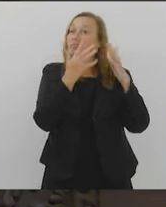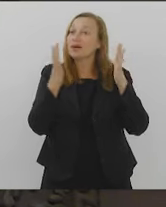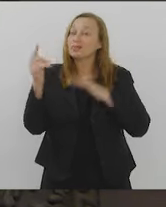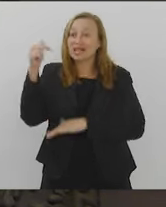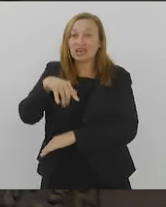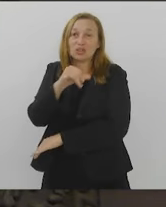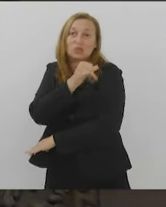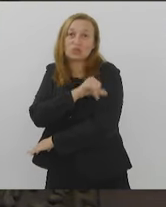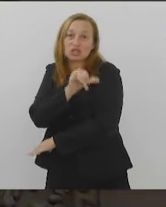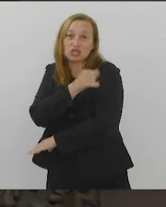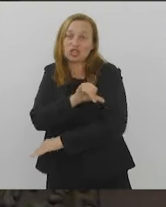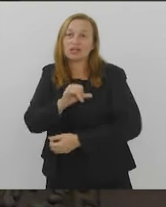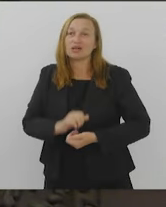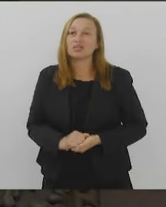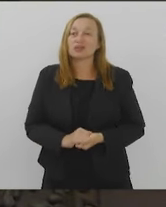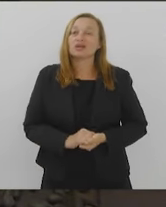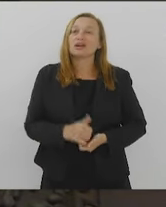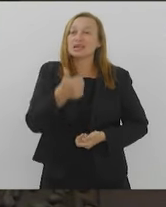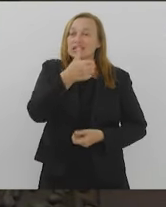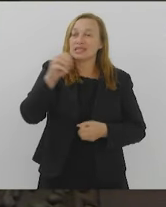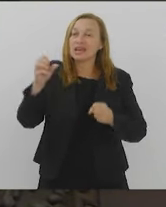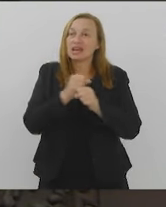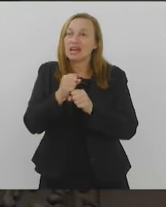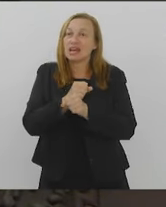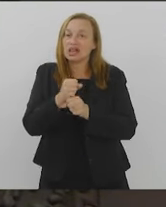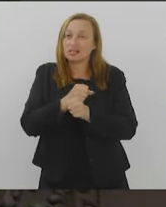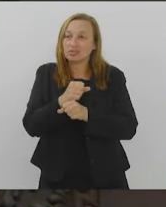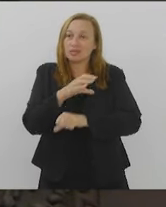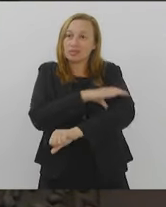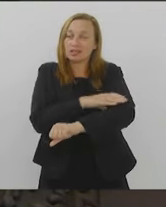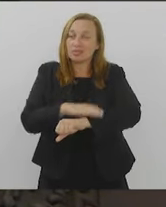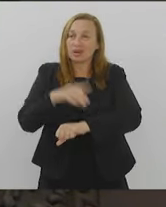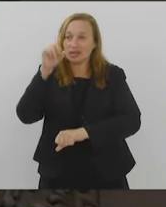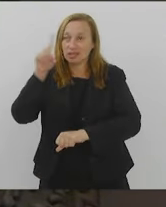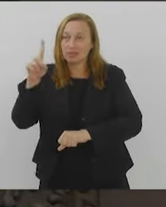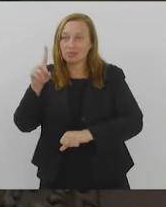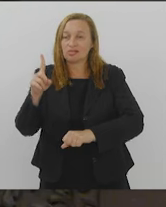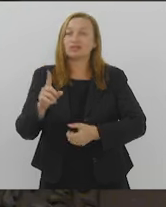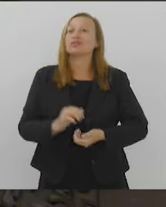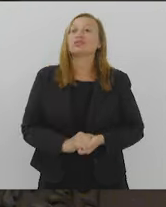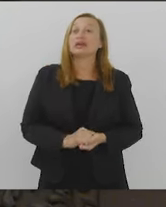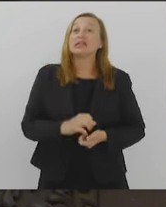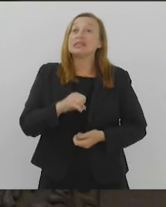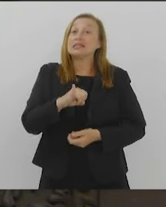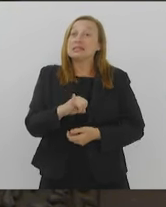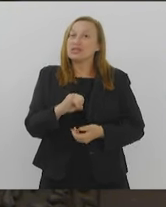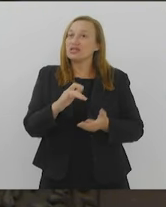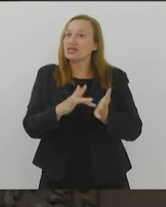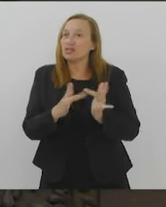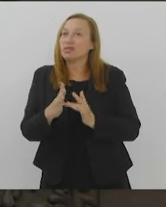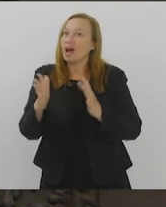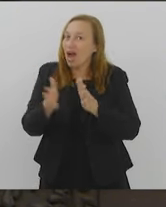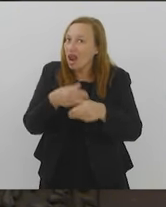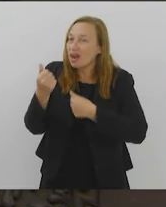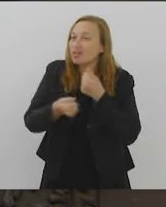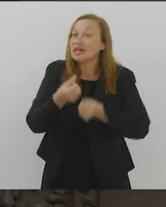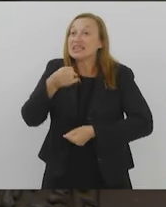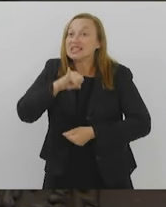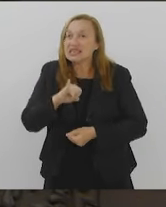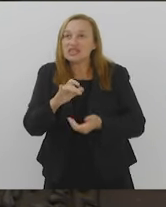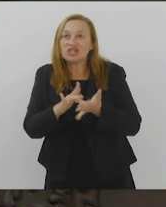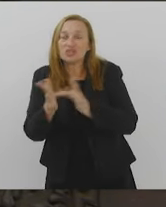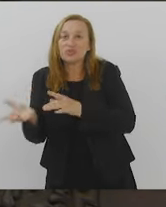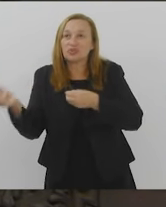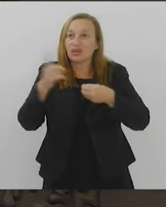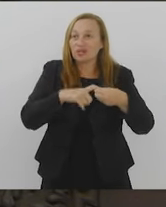de Janeiro o centenário da Assembleia de Deus aqui no Rio de Janeiro. E se Jesus, aleluia, e se Jesus voltar,